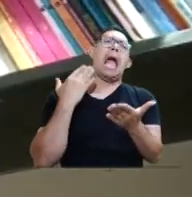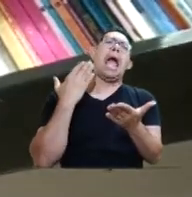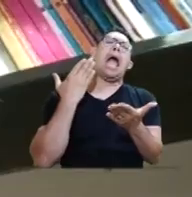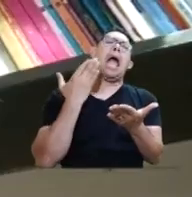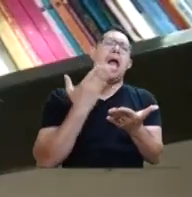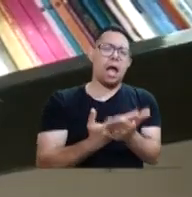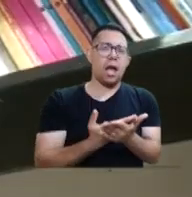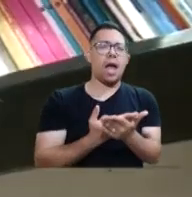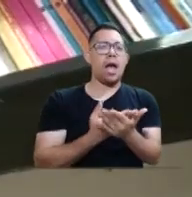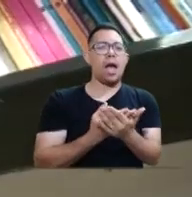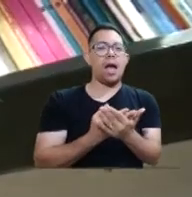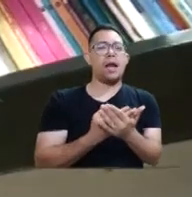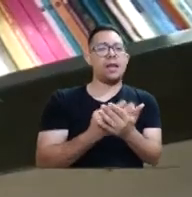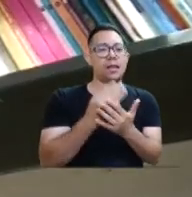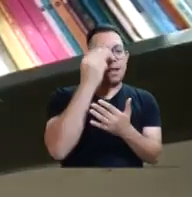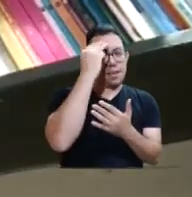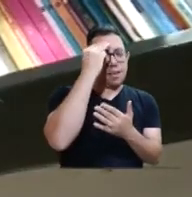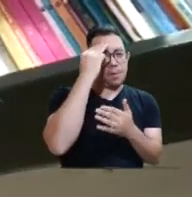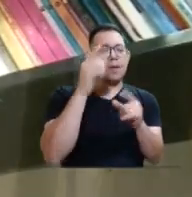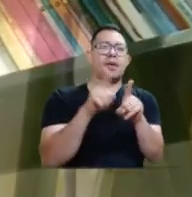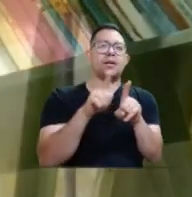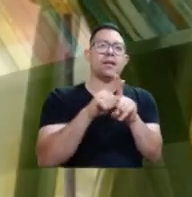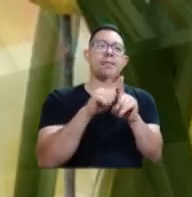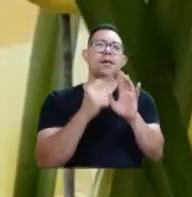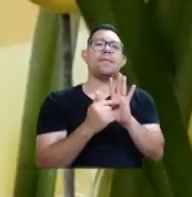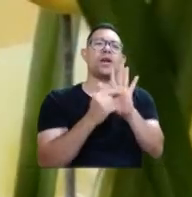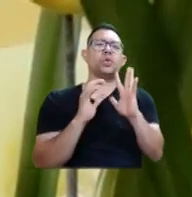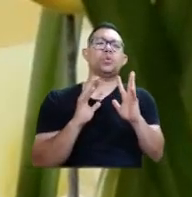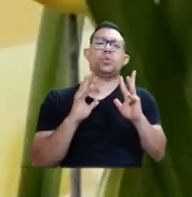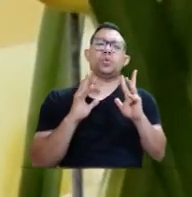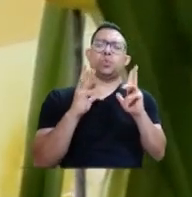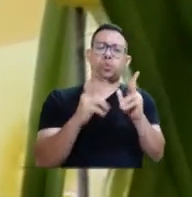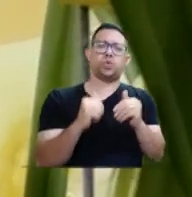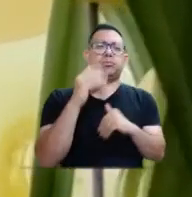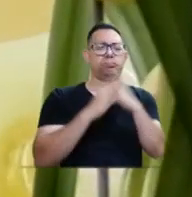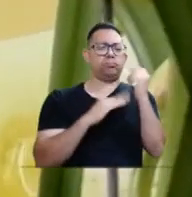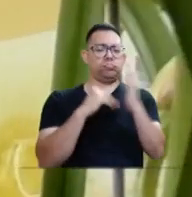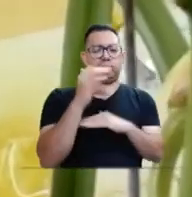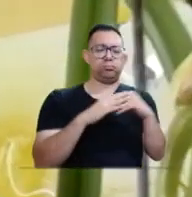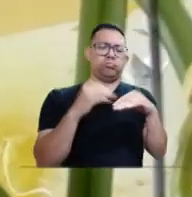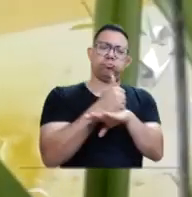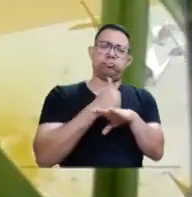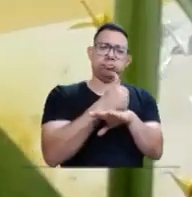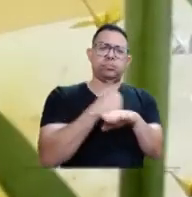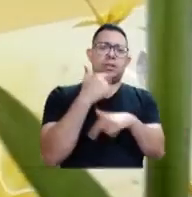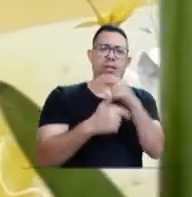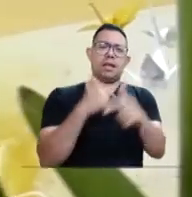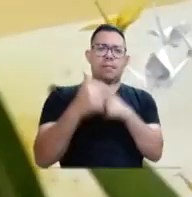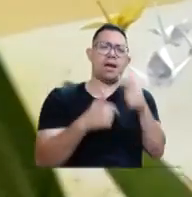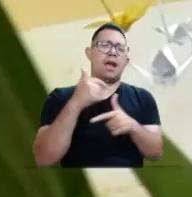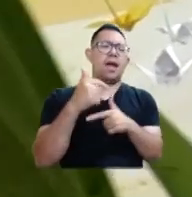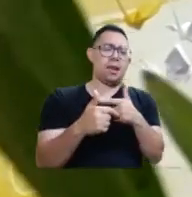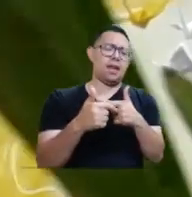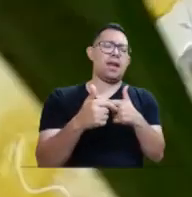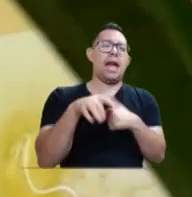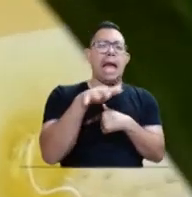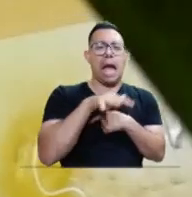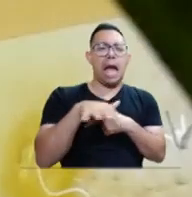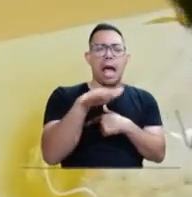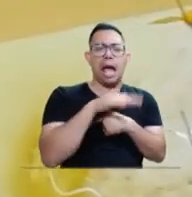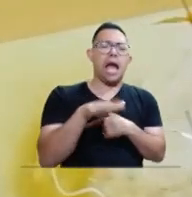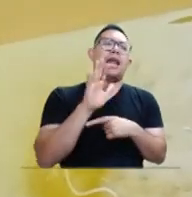sendo, né, na memória e também na expertise de todos os profissionais que trabalham com audiovisual, a